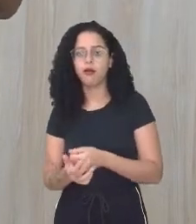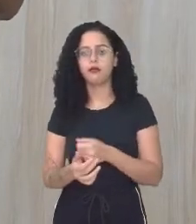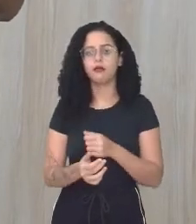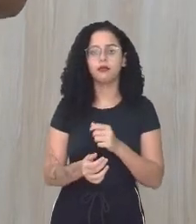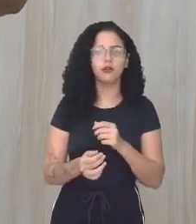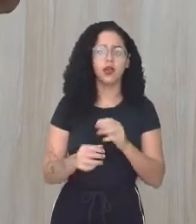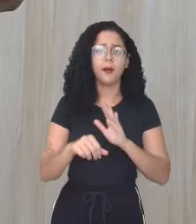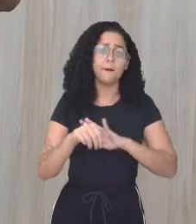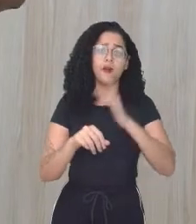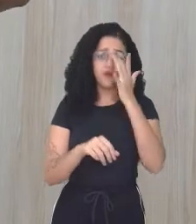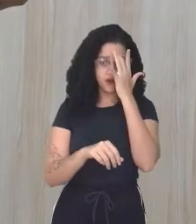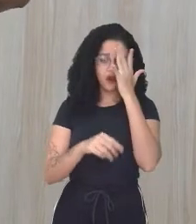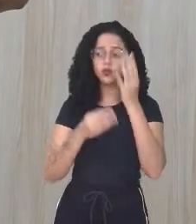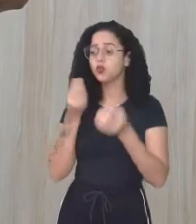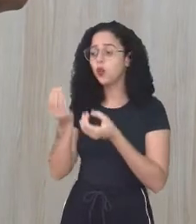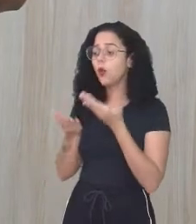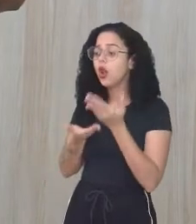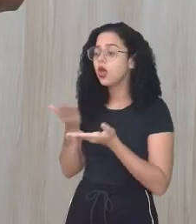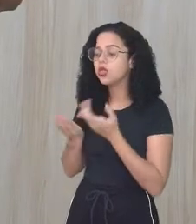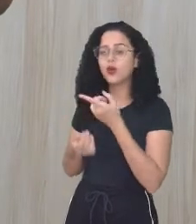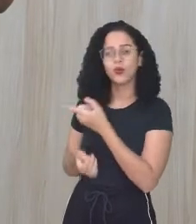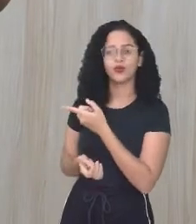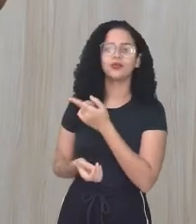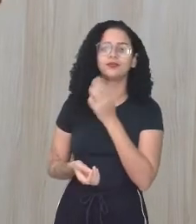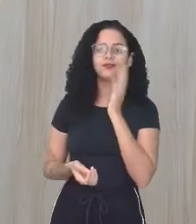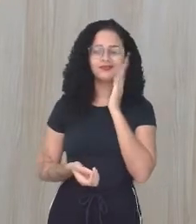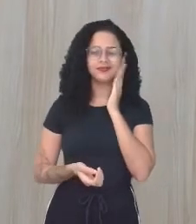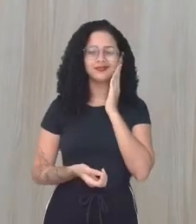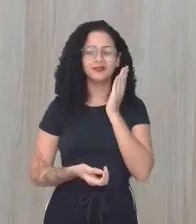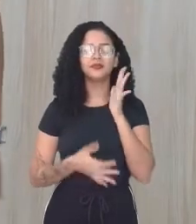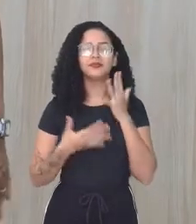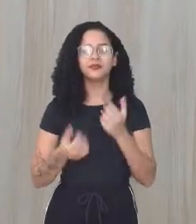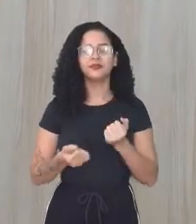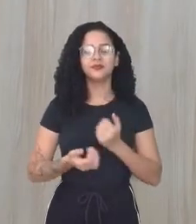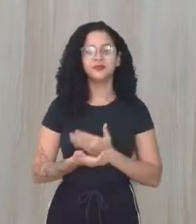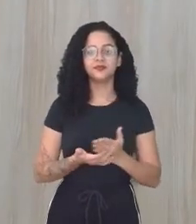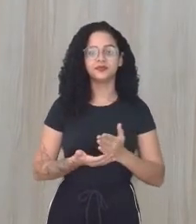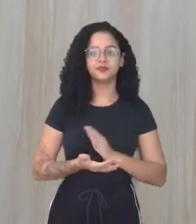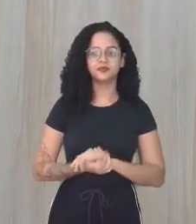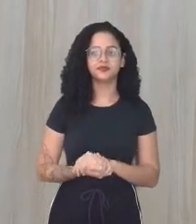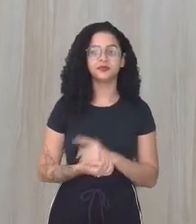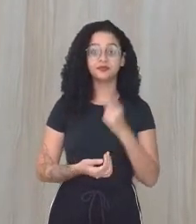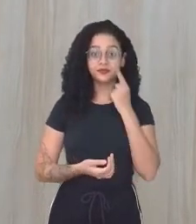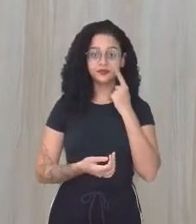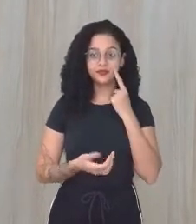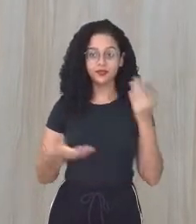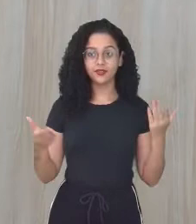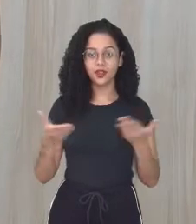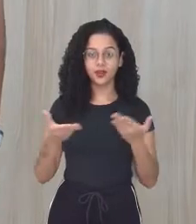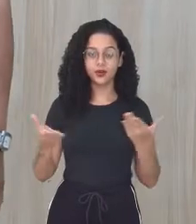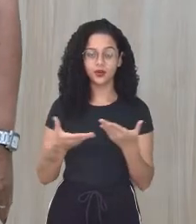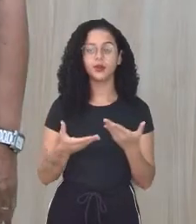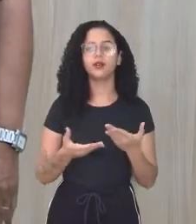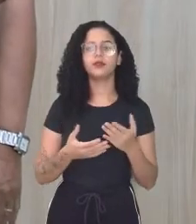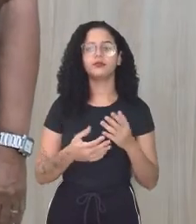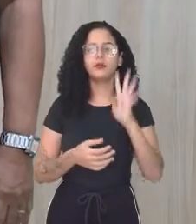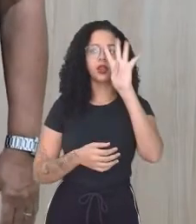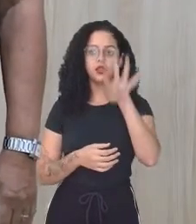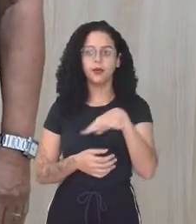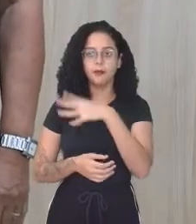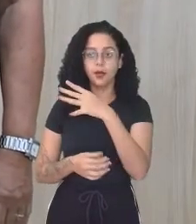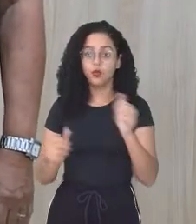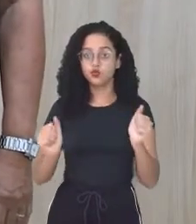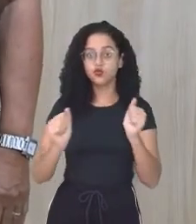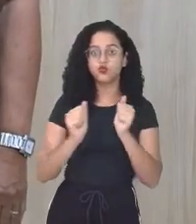você lidar com isso, tá certo? Então, vamos lá. Vamos ver agora a tabela junto com